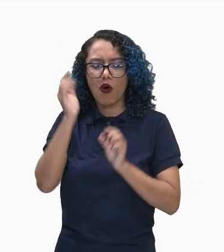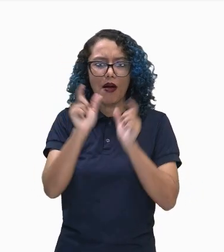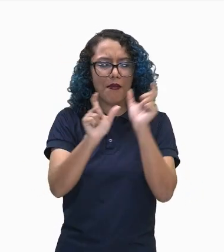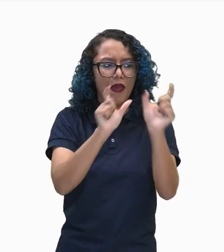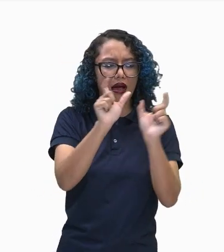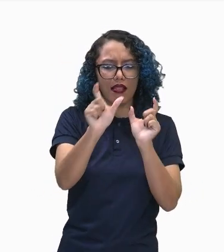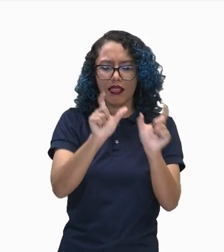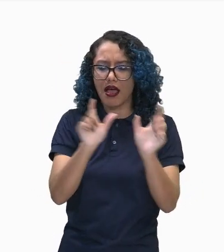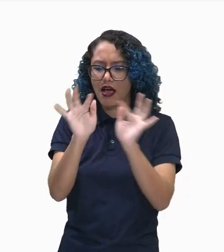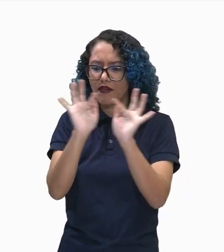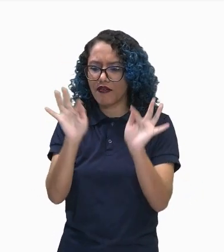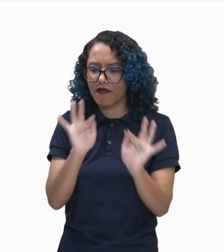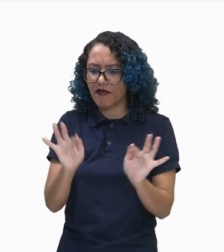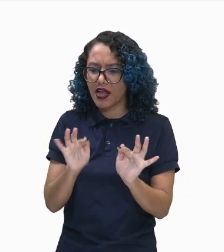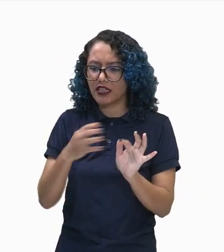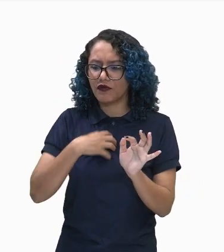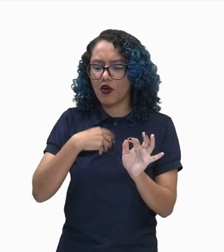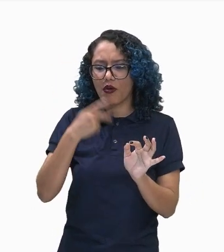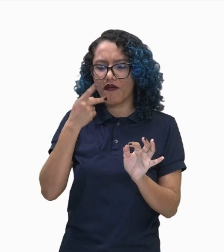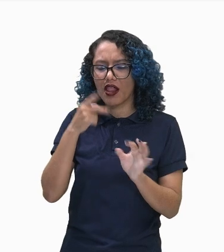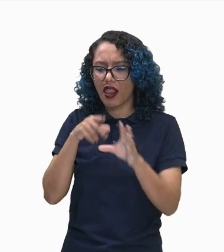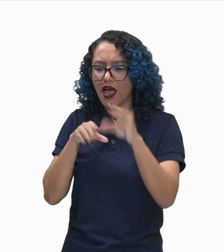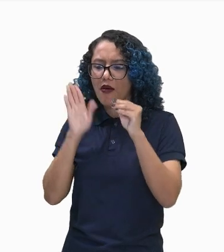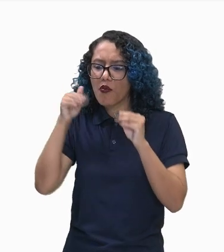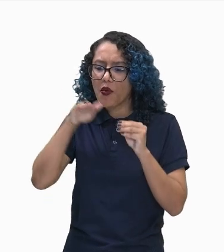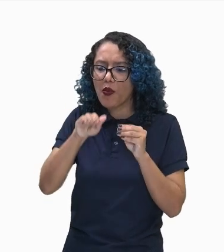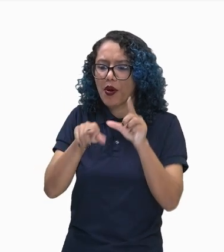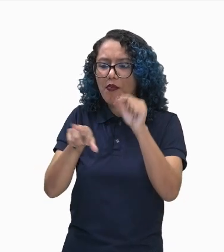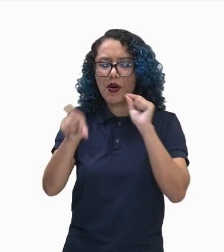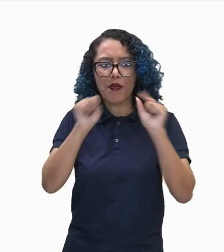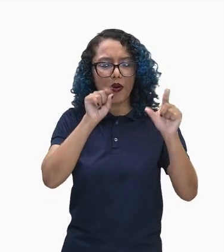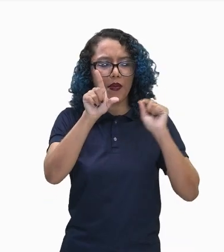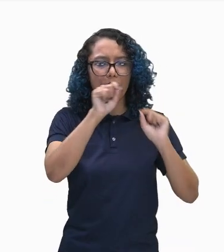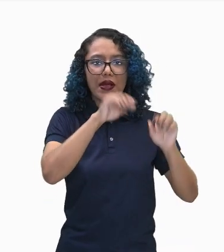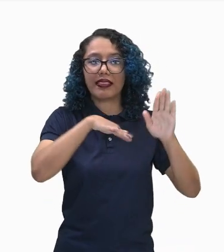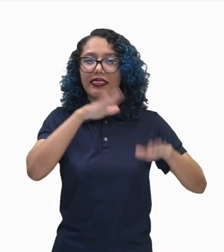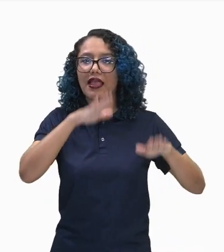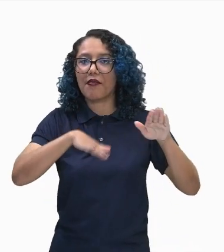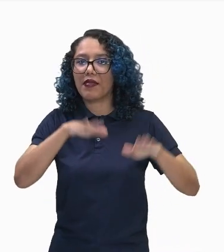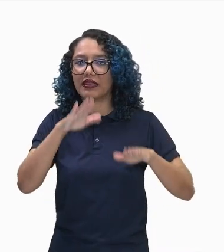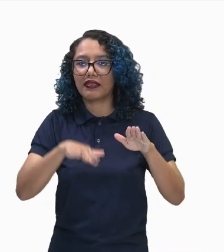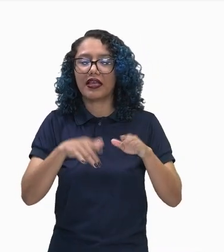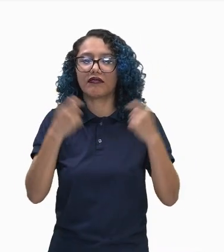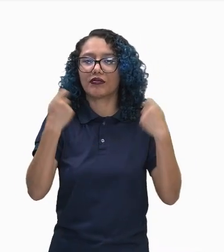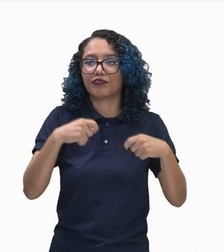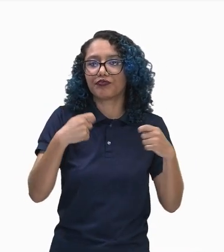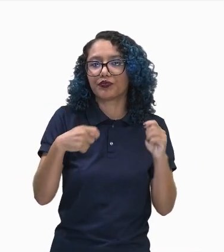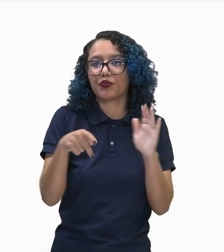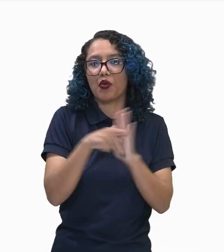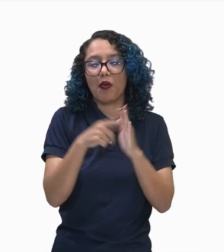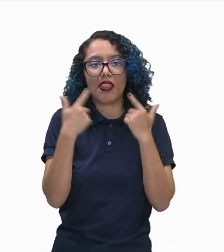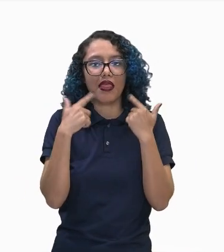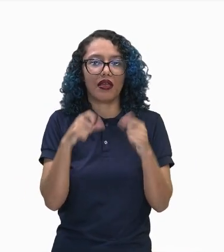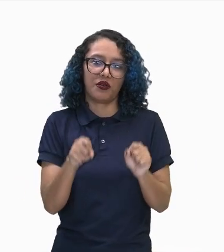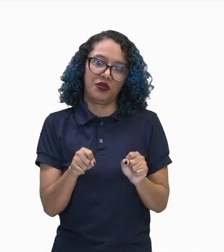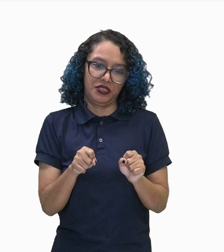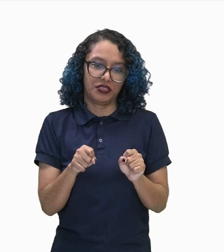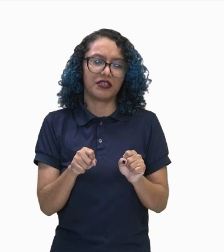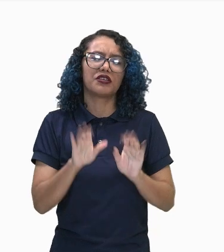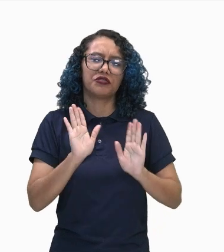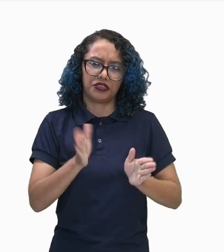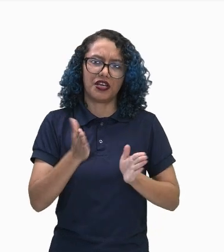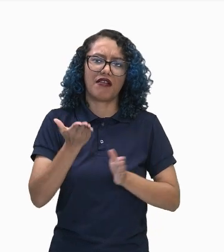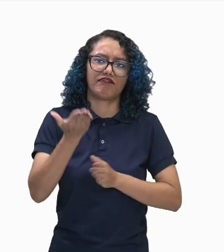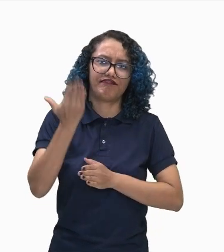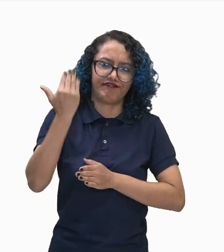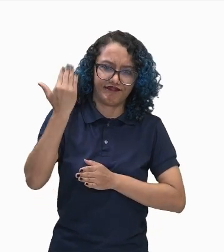expressões, sotaques e entonações conforme as necessidades linguísticas e, como eu disse em aulas